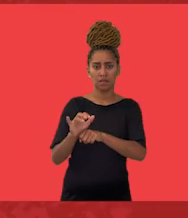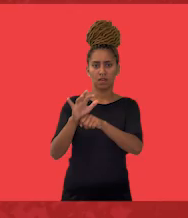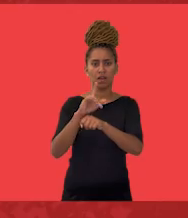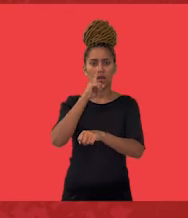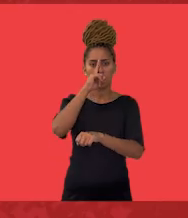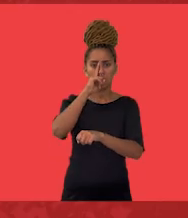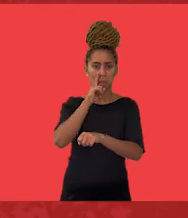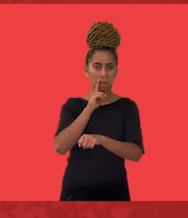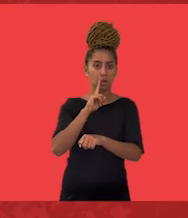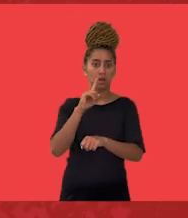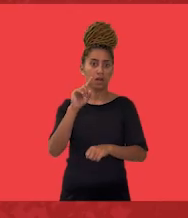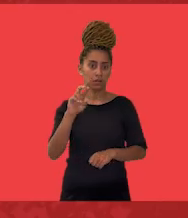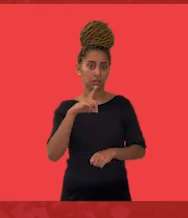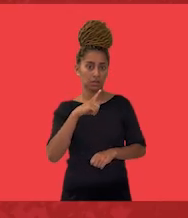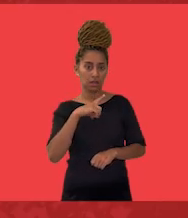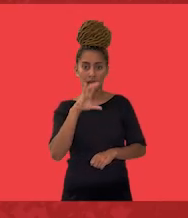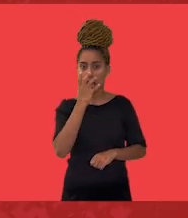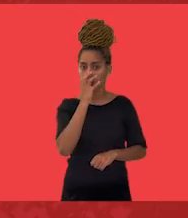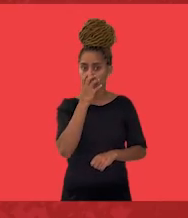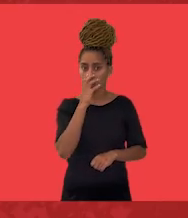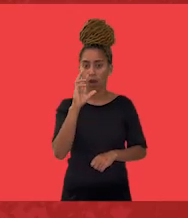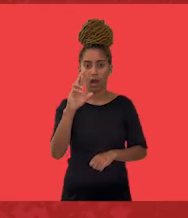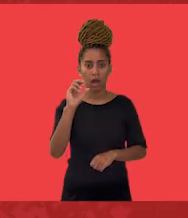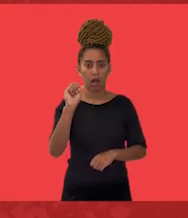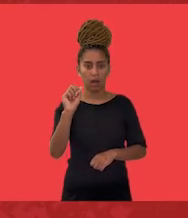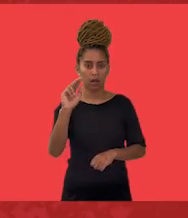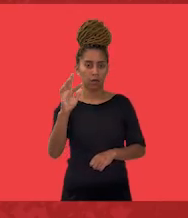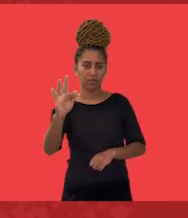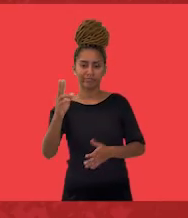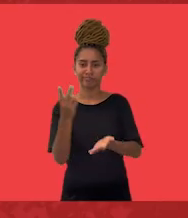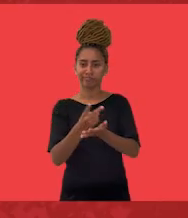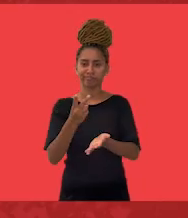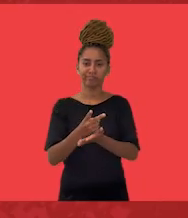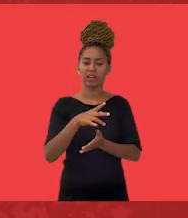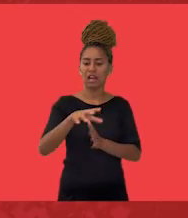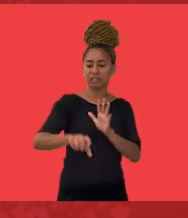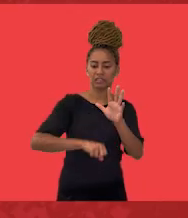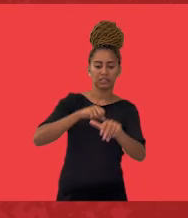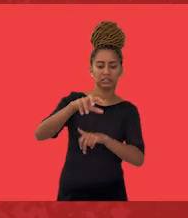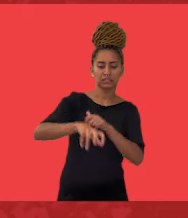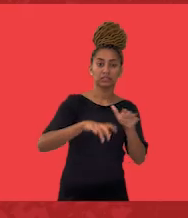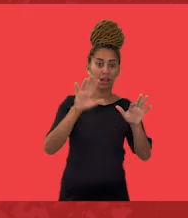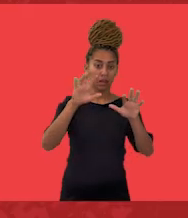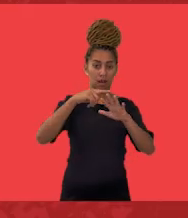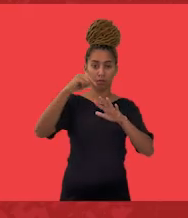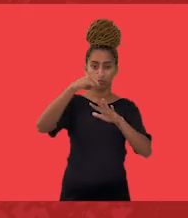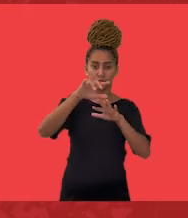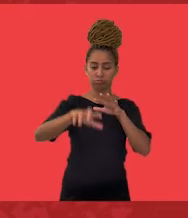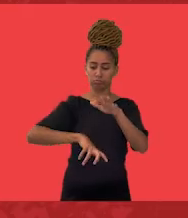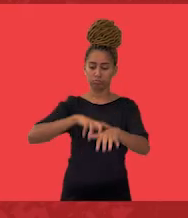Depois, num triste dia de transição, da meninice à maturidade,